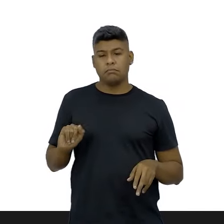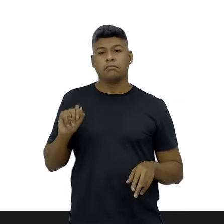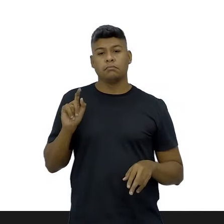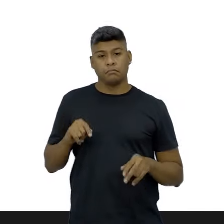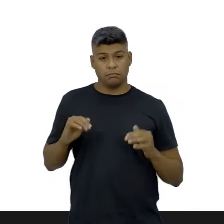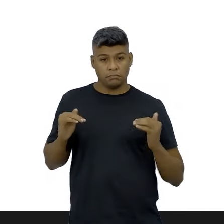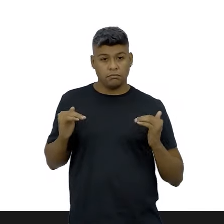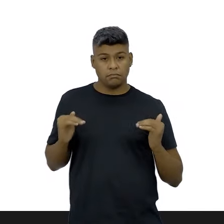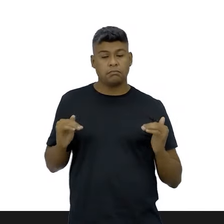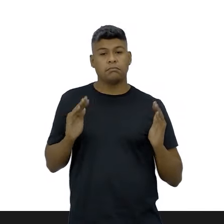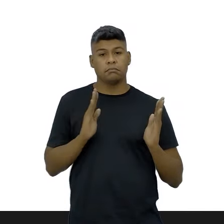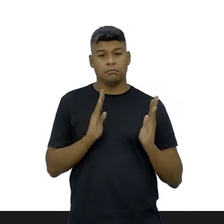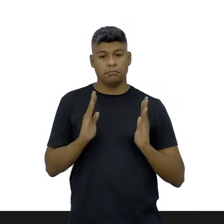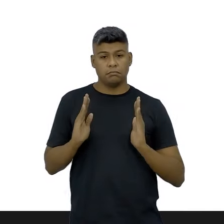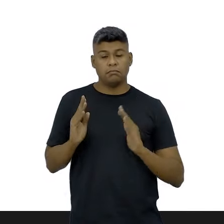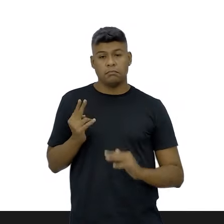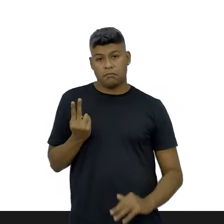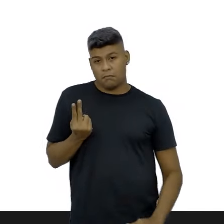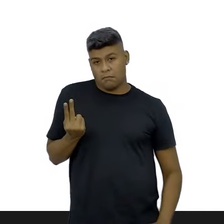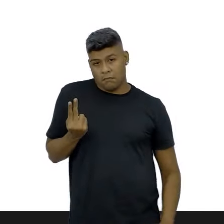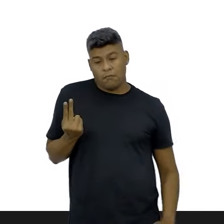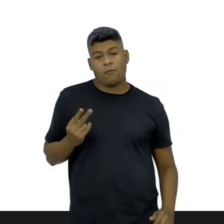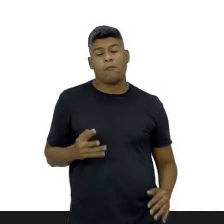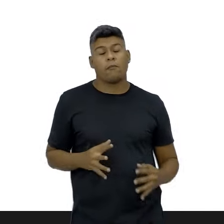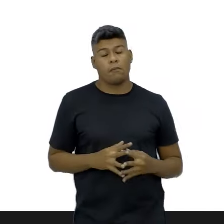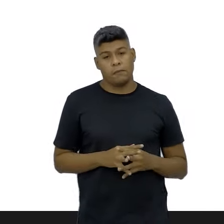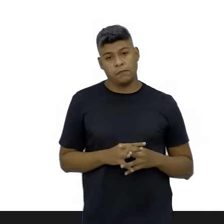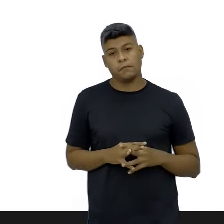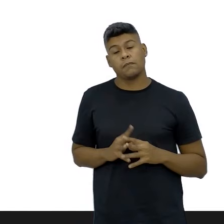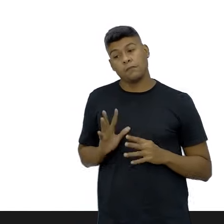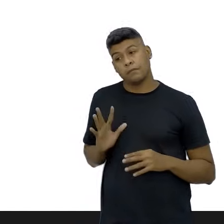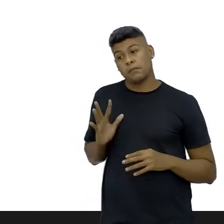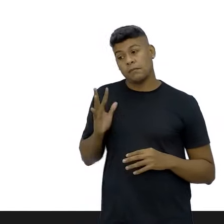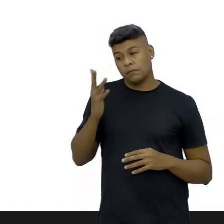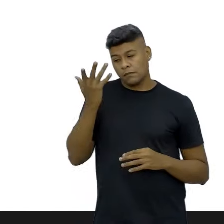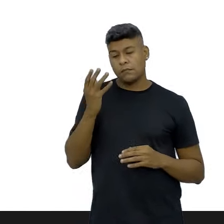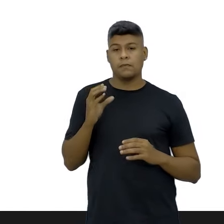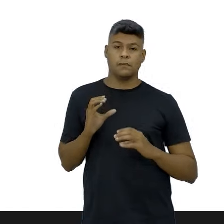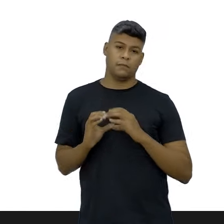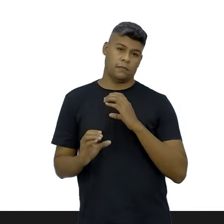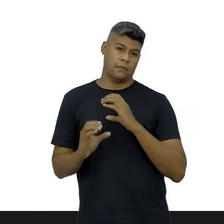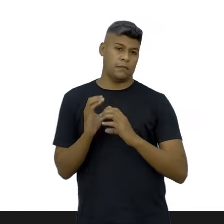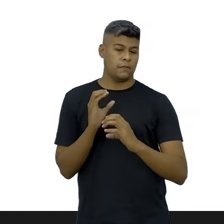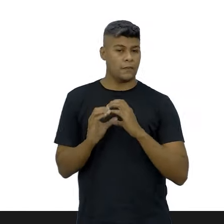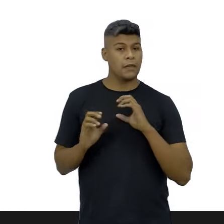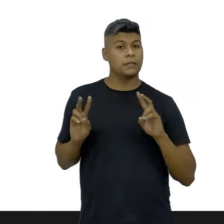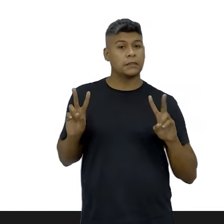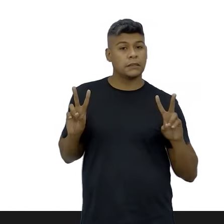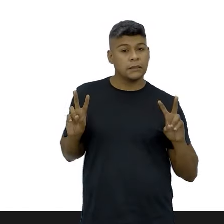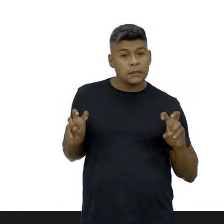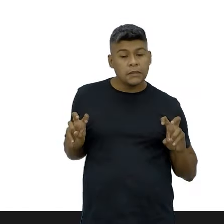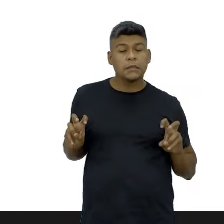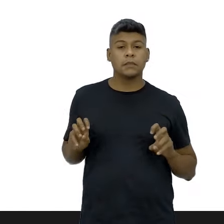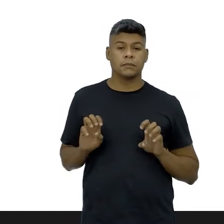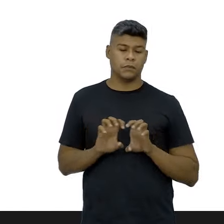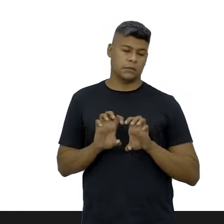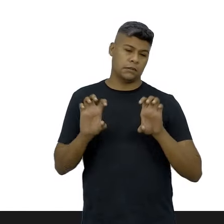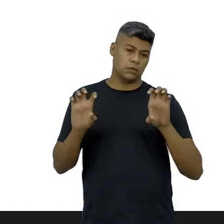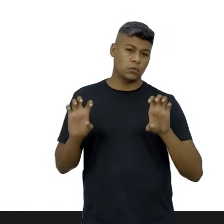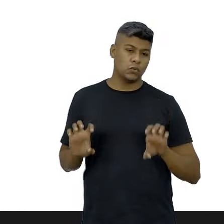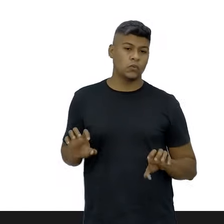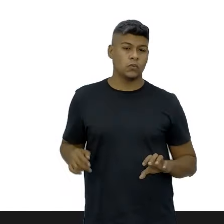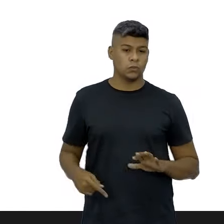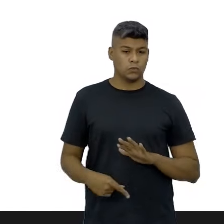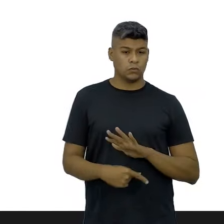tratadas aqui na sequência 2, considerando a situação comunicativa, o tema, assunto e a estrutura